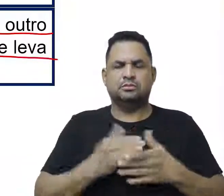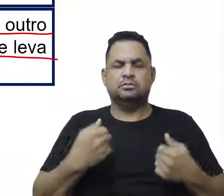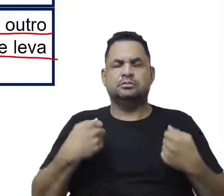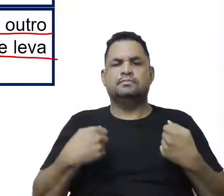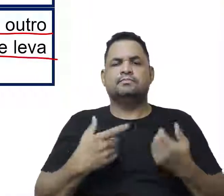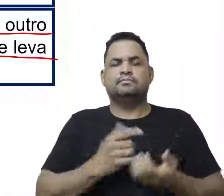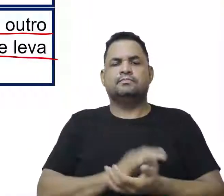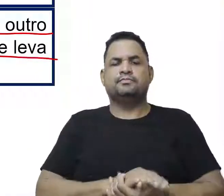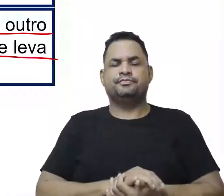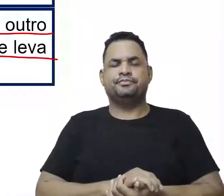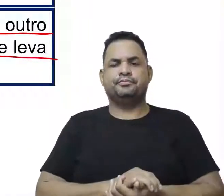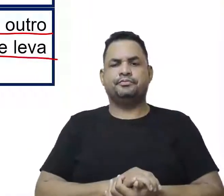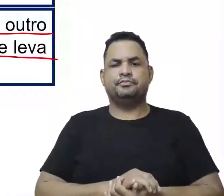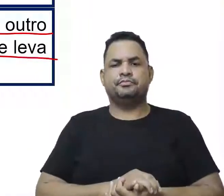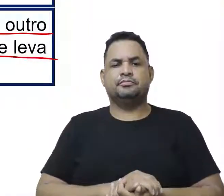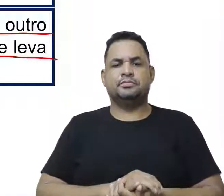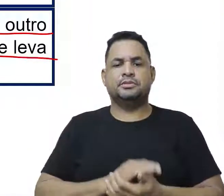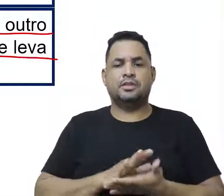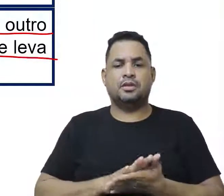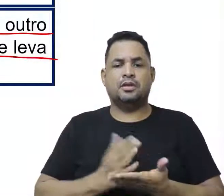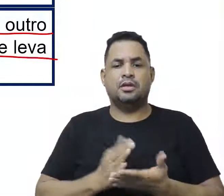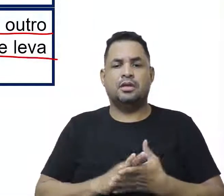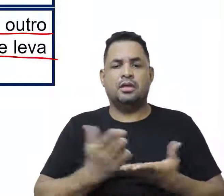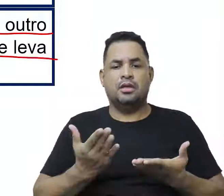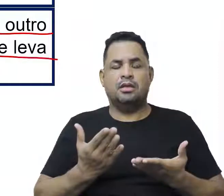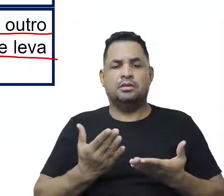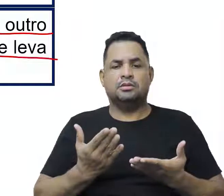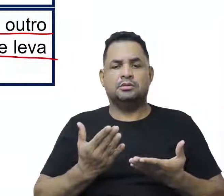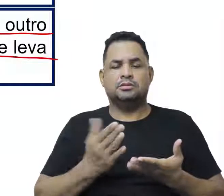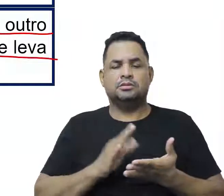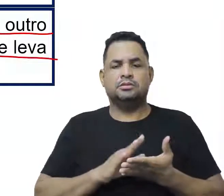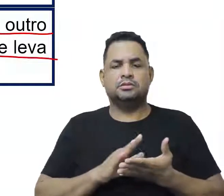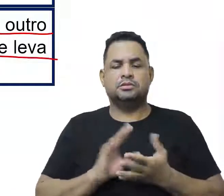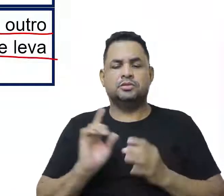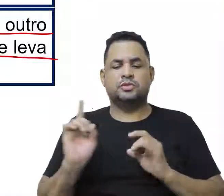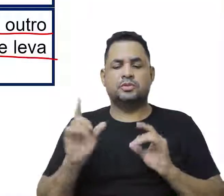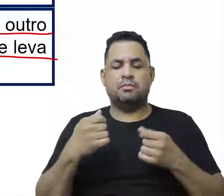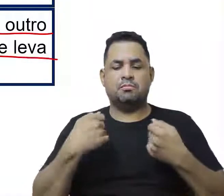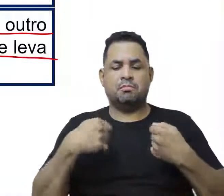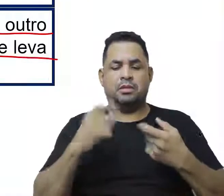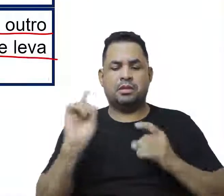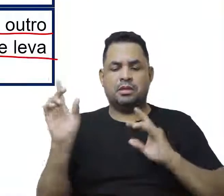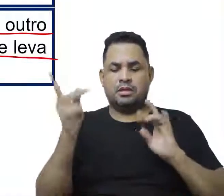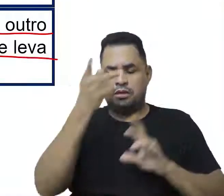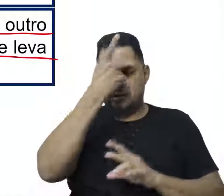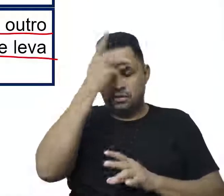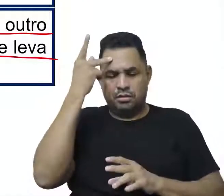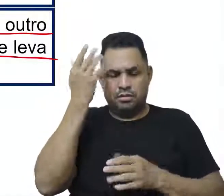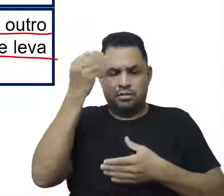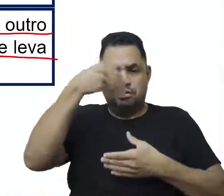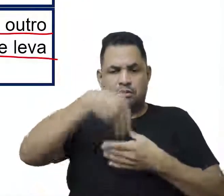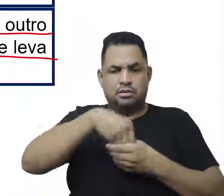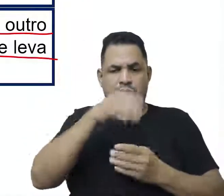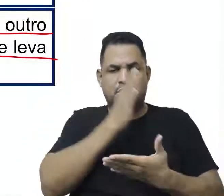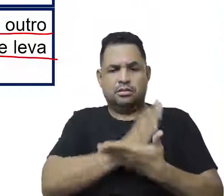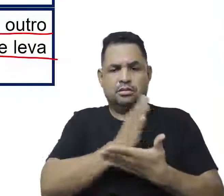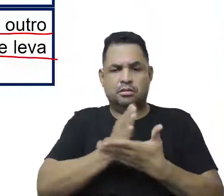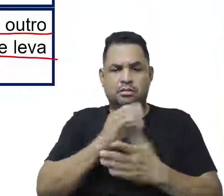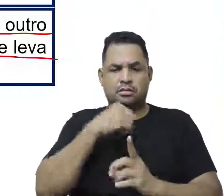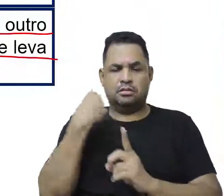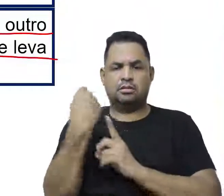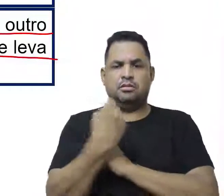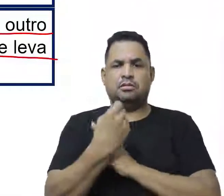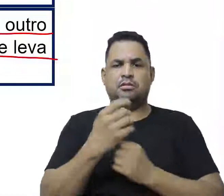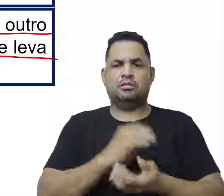precisar sou eu depender de cada é pessoa nessa divisão social do trabalho